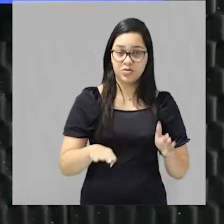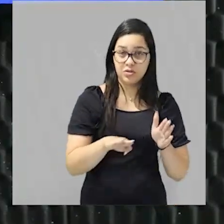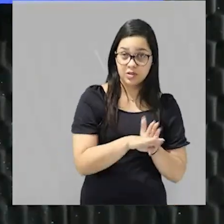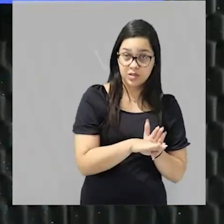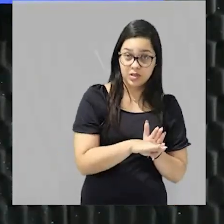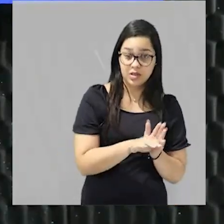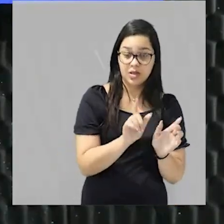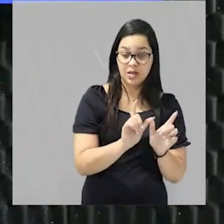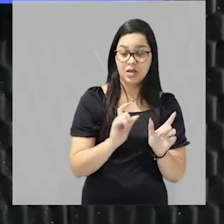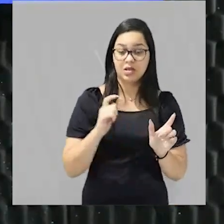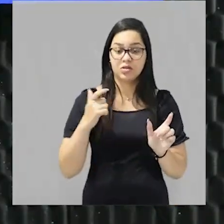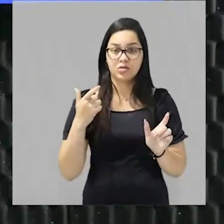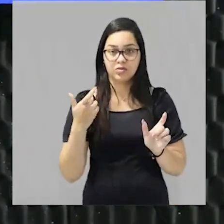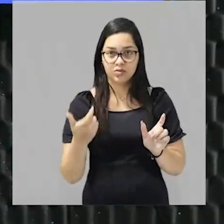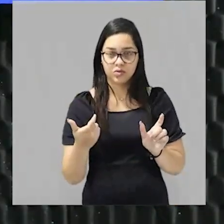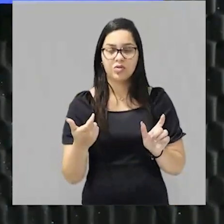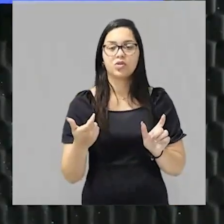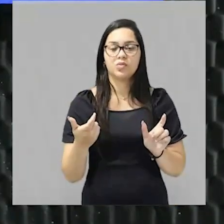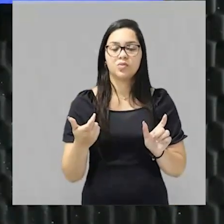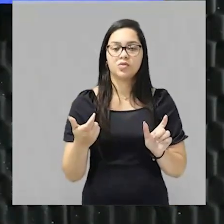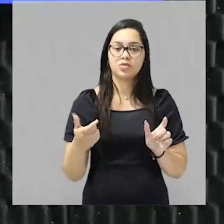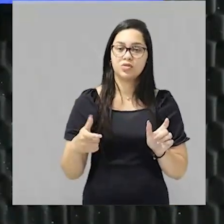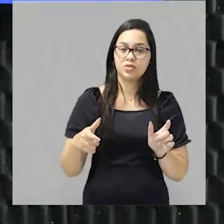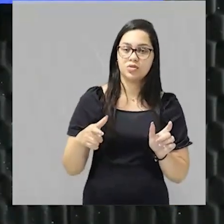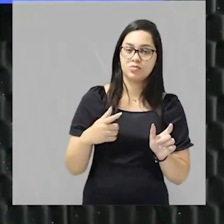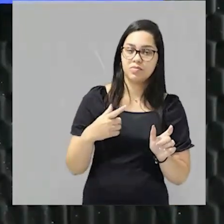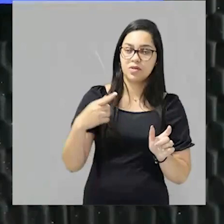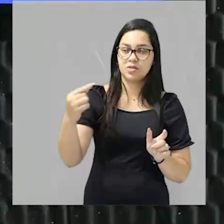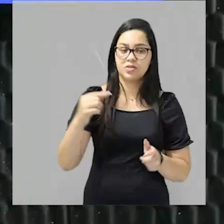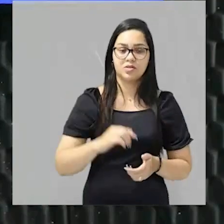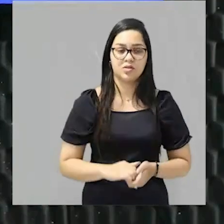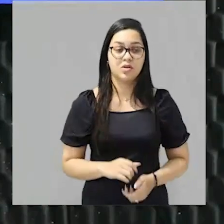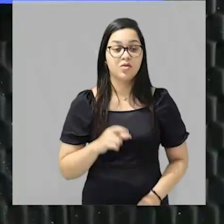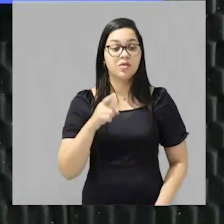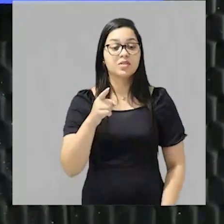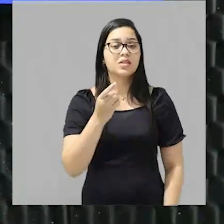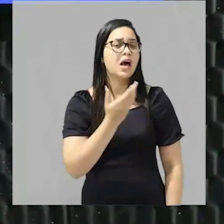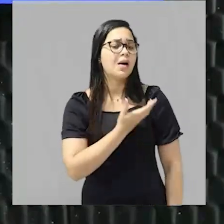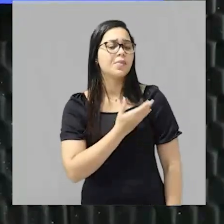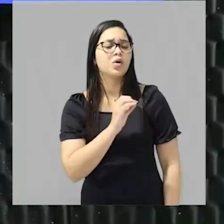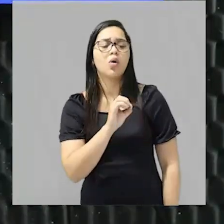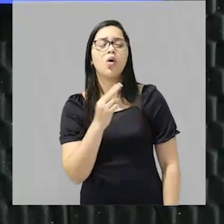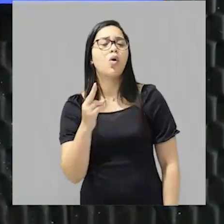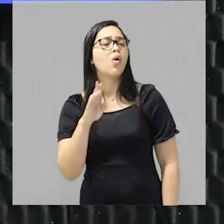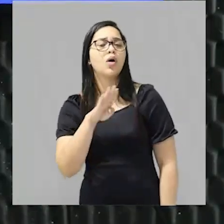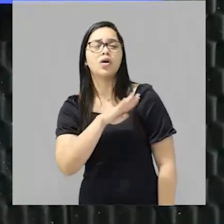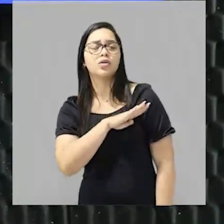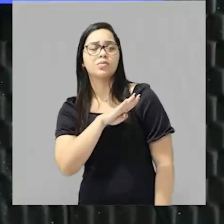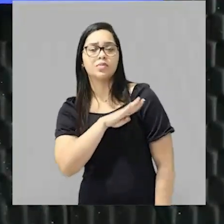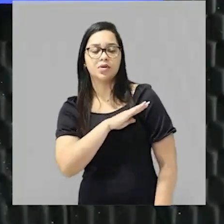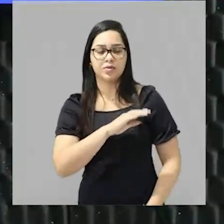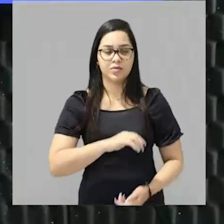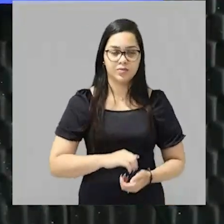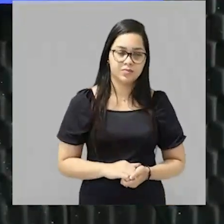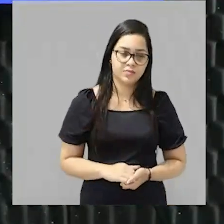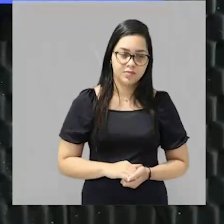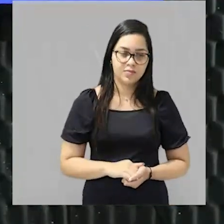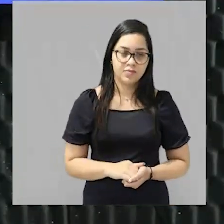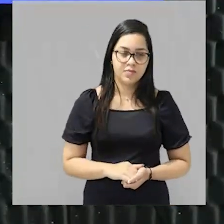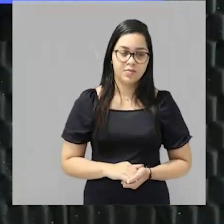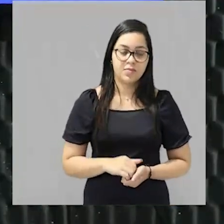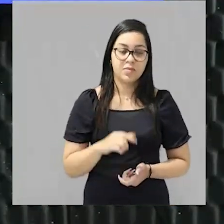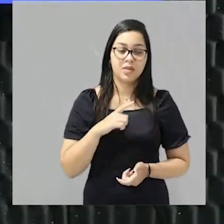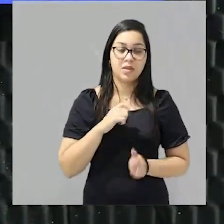é antônimo de partir. Você é meu amigo ou meu inimigo? Então, inimigo é antônimo de amigo. Há